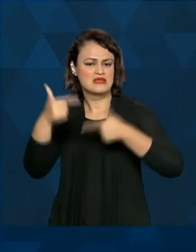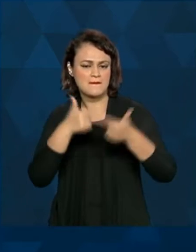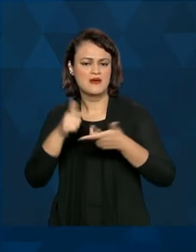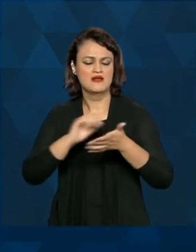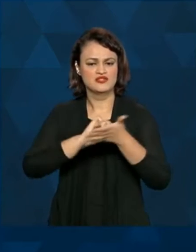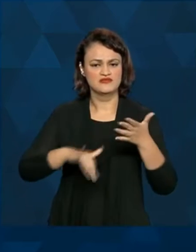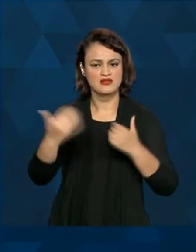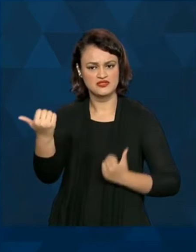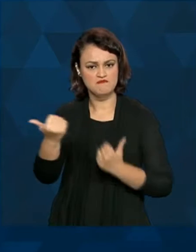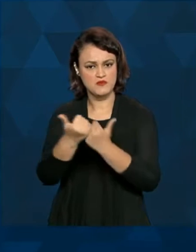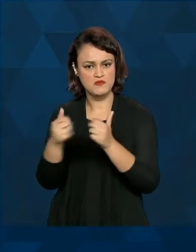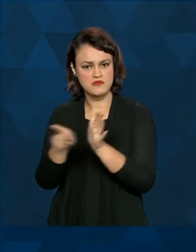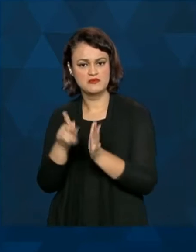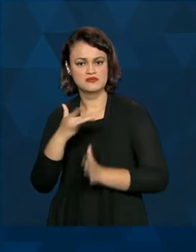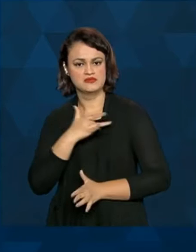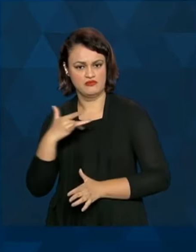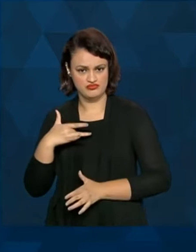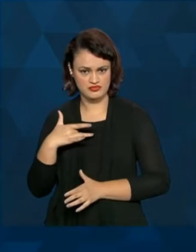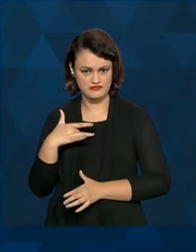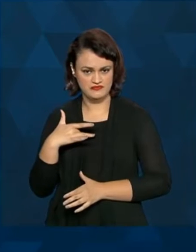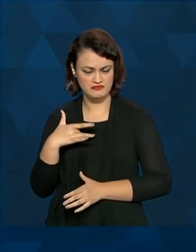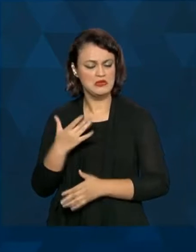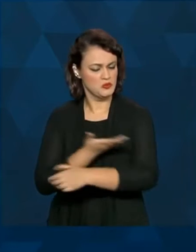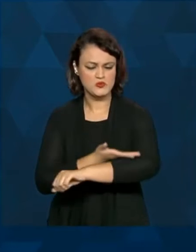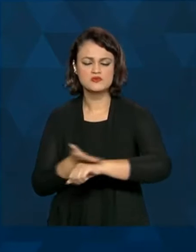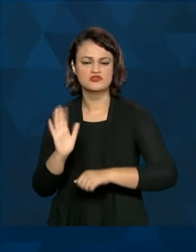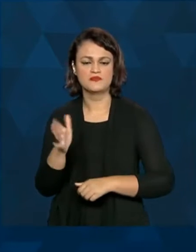de apoio à saúde. Então, rotina,